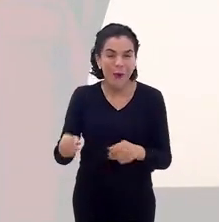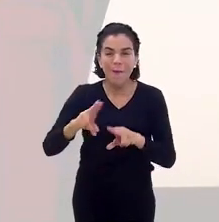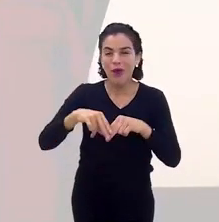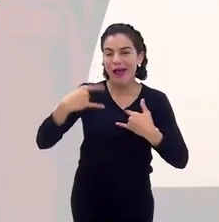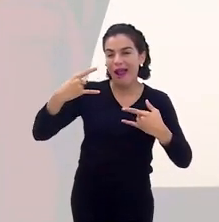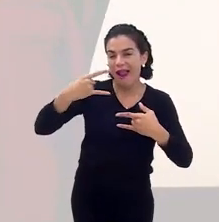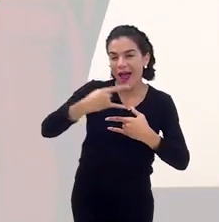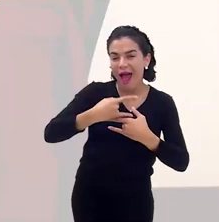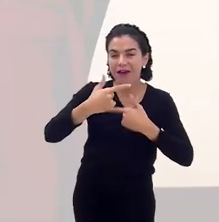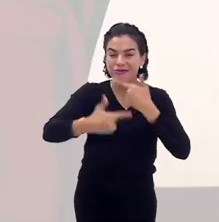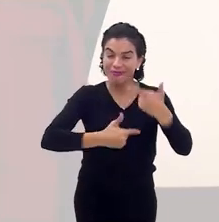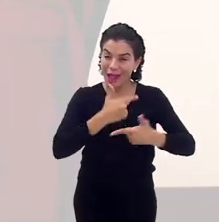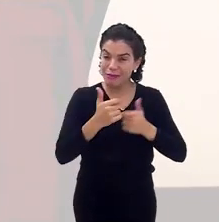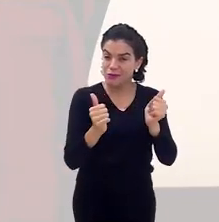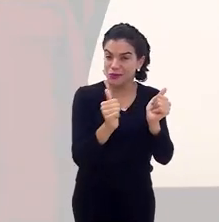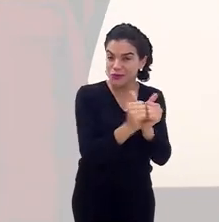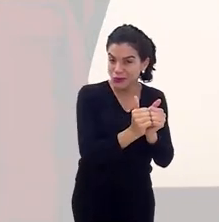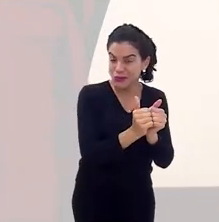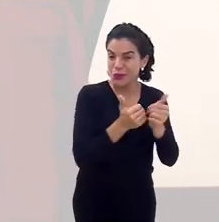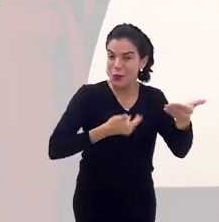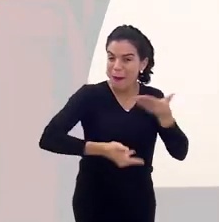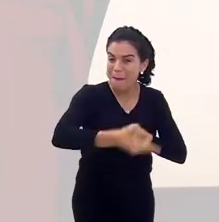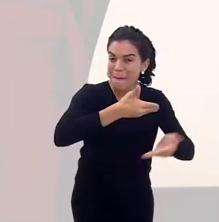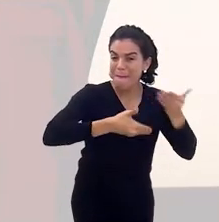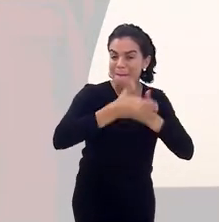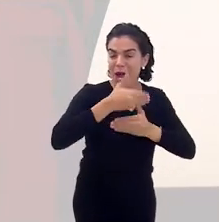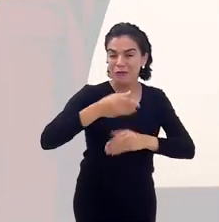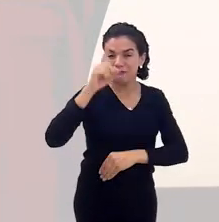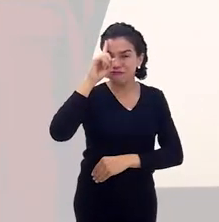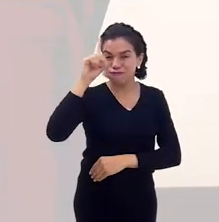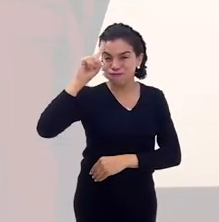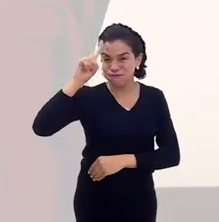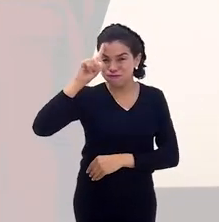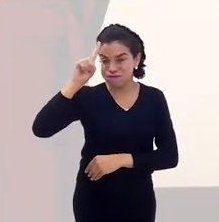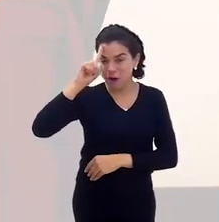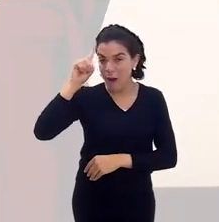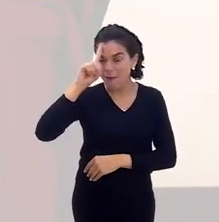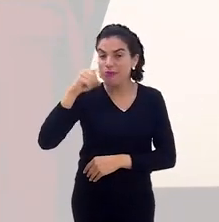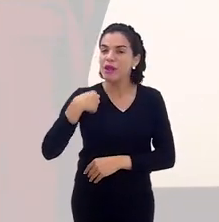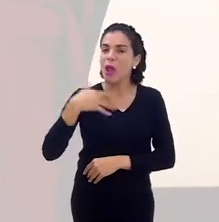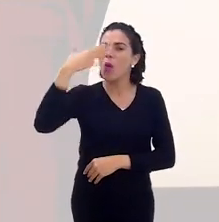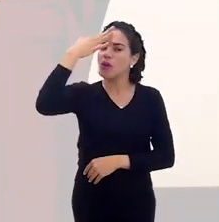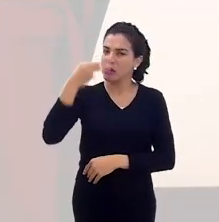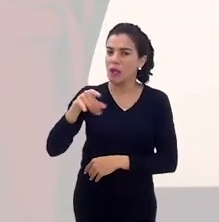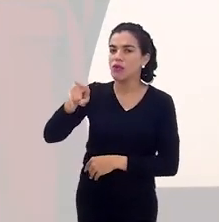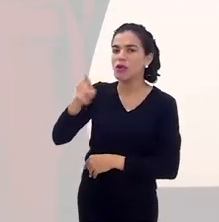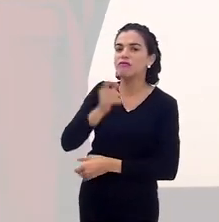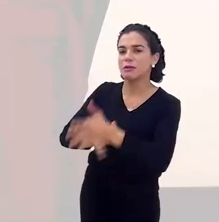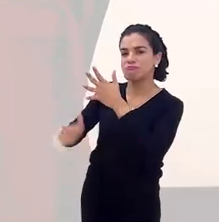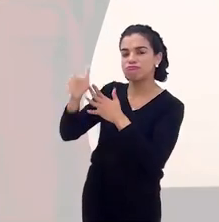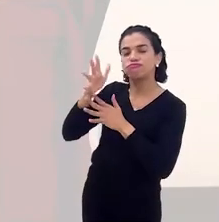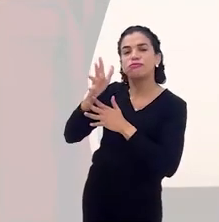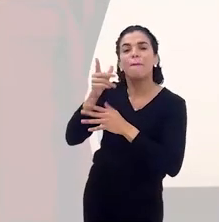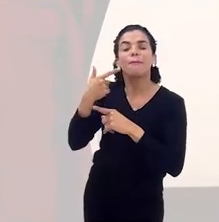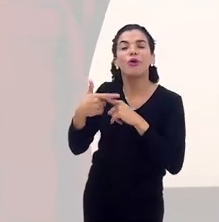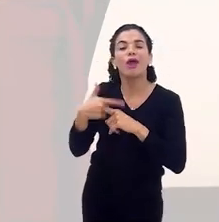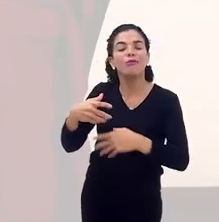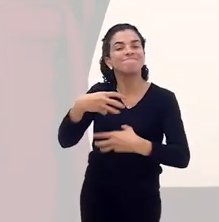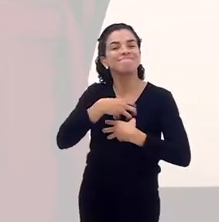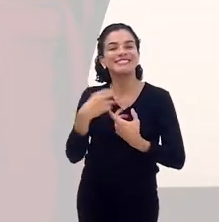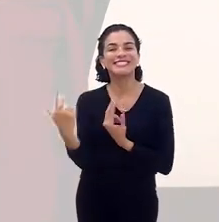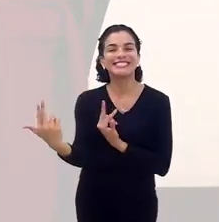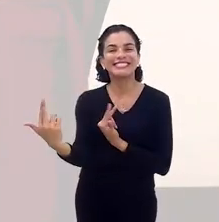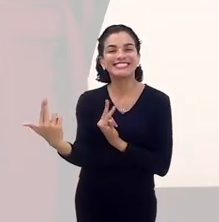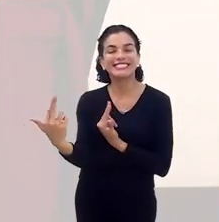conta das lives, das coisas que a gente faz. Então, de ter esse convívio diário é uma coisa que eu entendo o que você diz, porque é aquilo